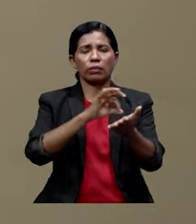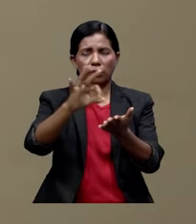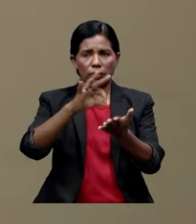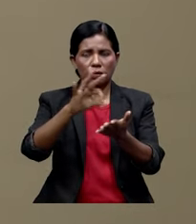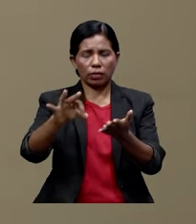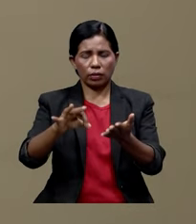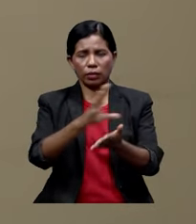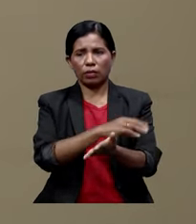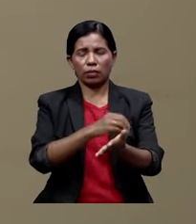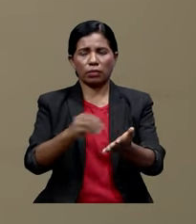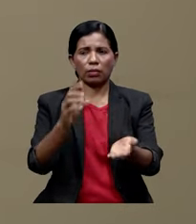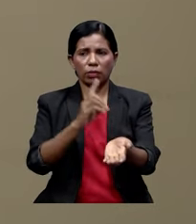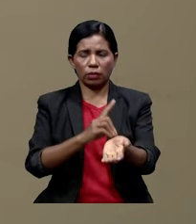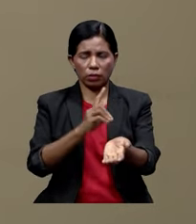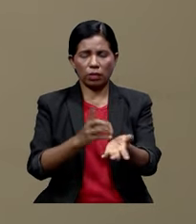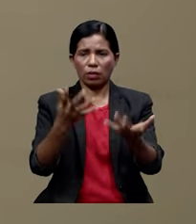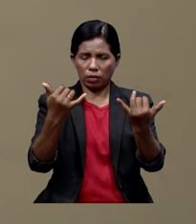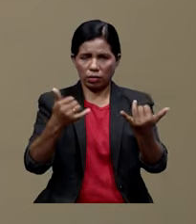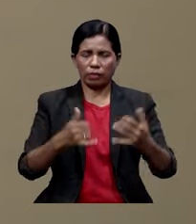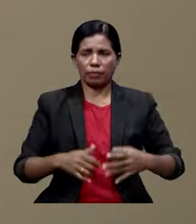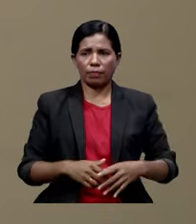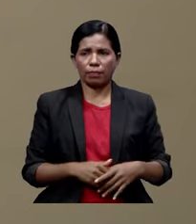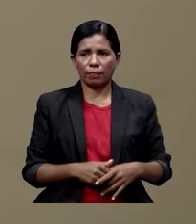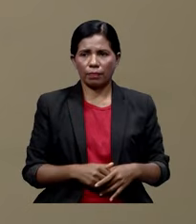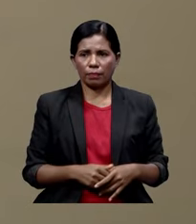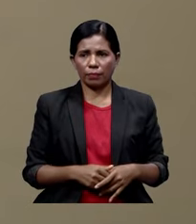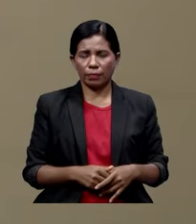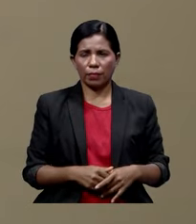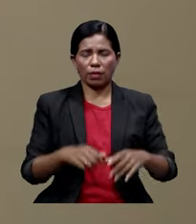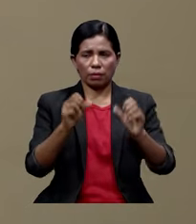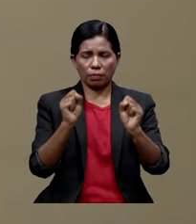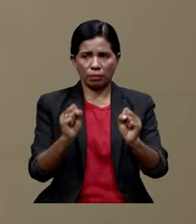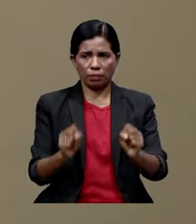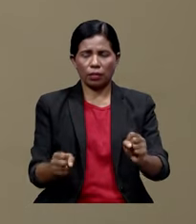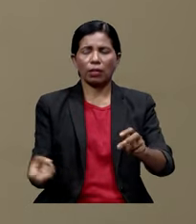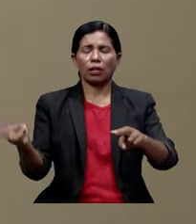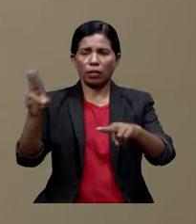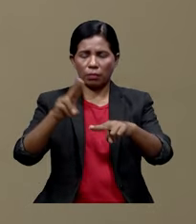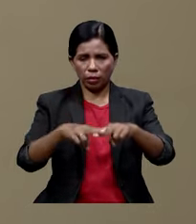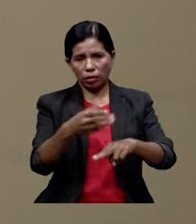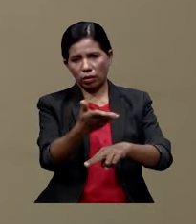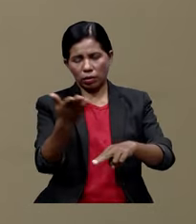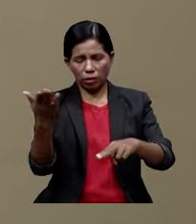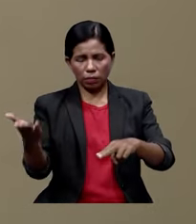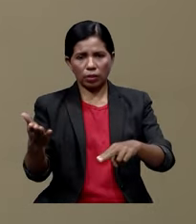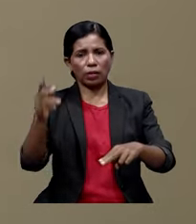que foram beneficiados agora, podem aumentar o vosso